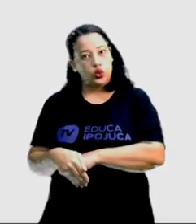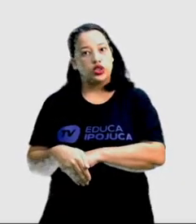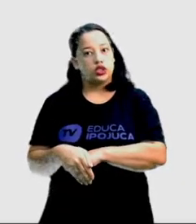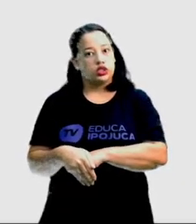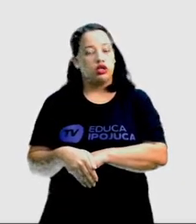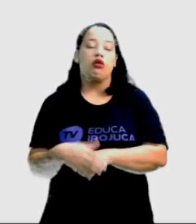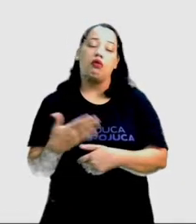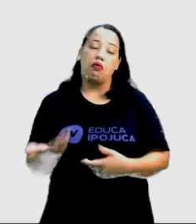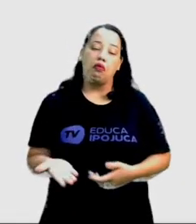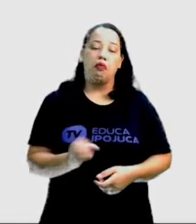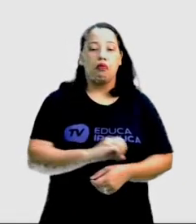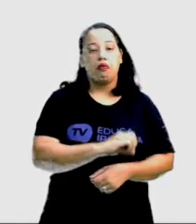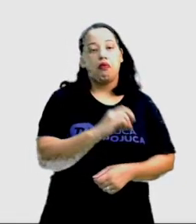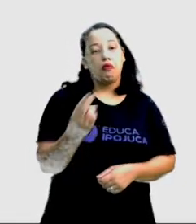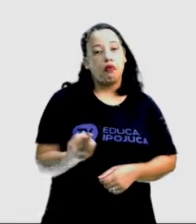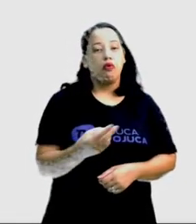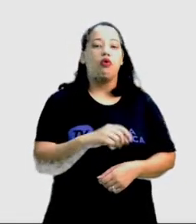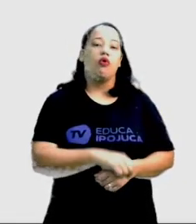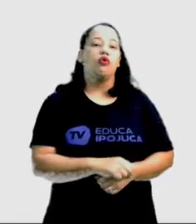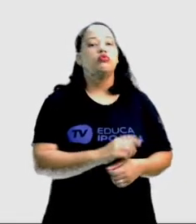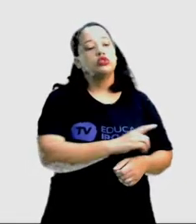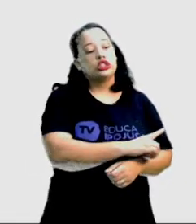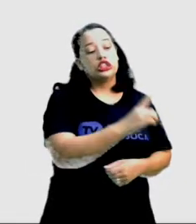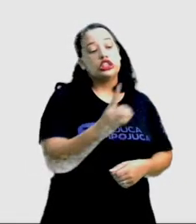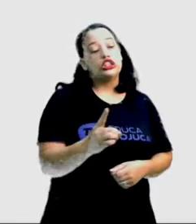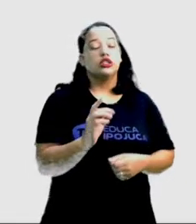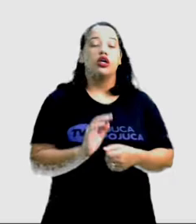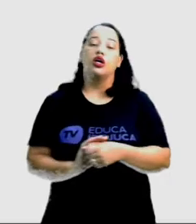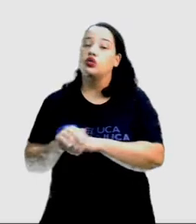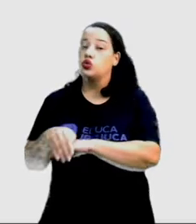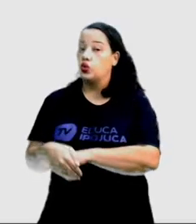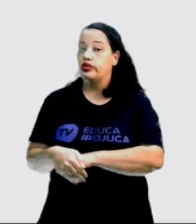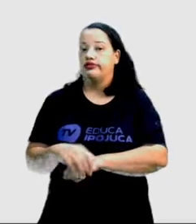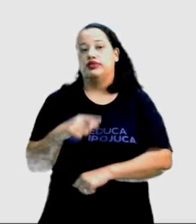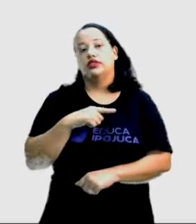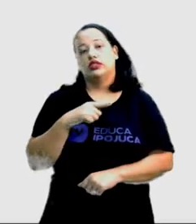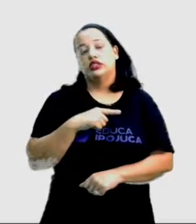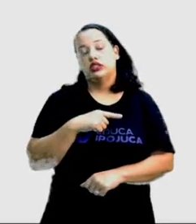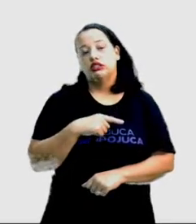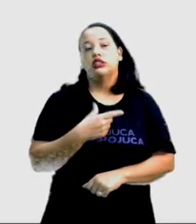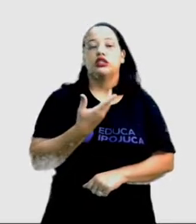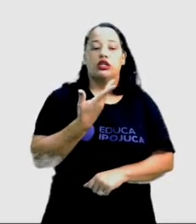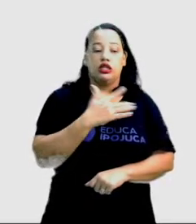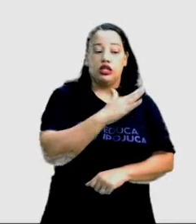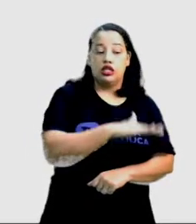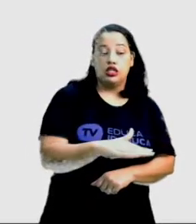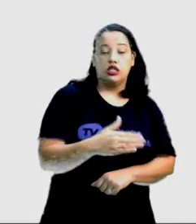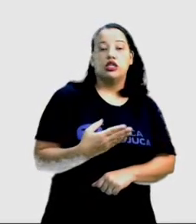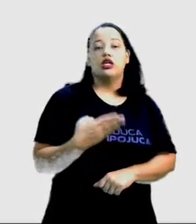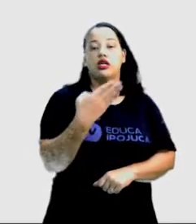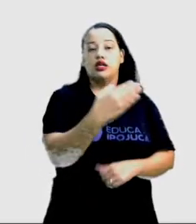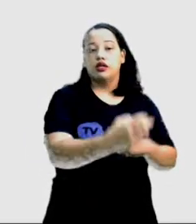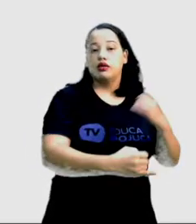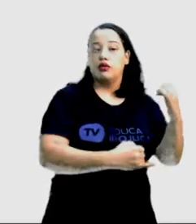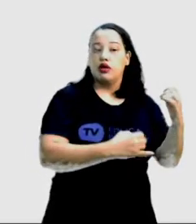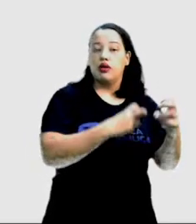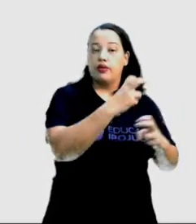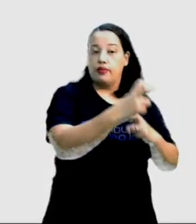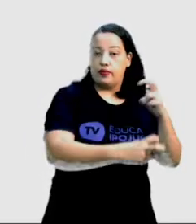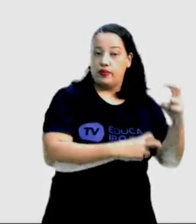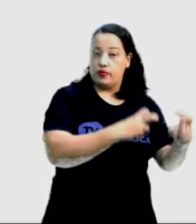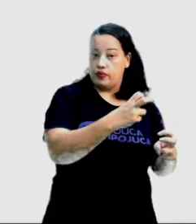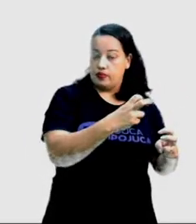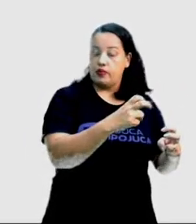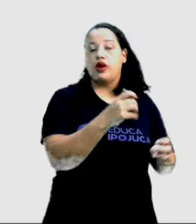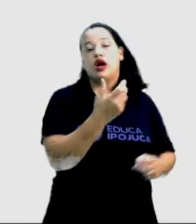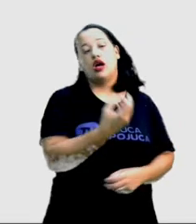dois períodos. Como, por exemplo, tem crianças que vão ao parque durante o dia, mas também tem crianças